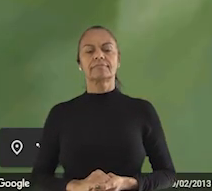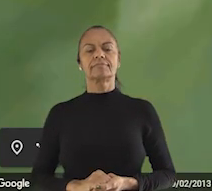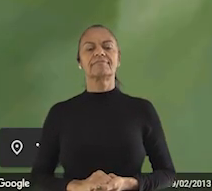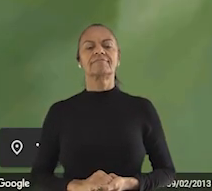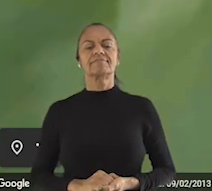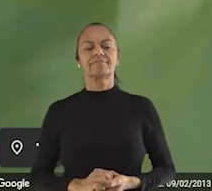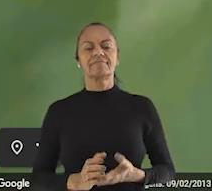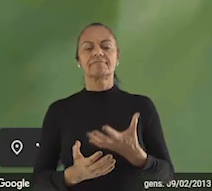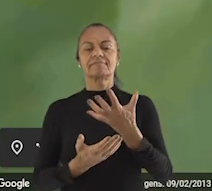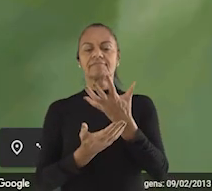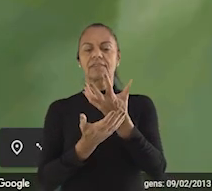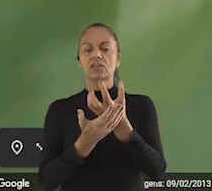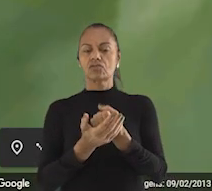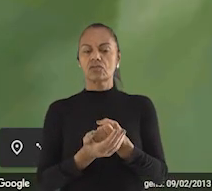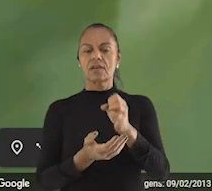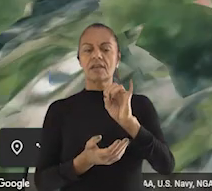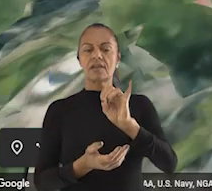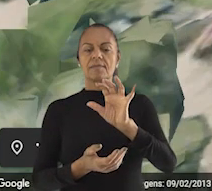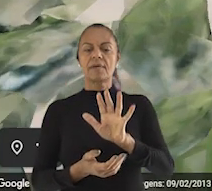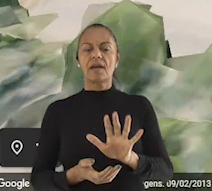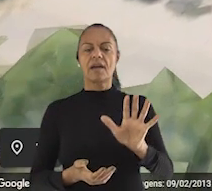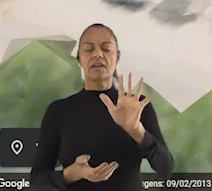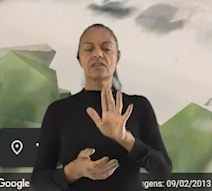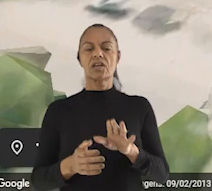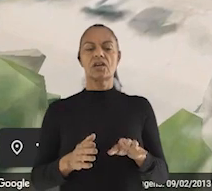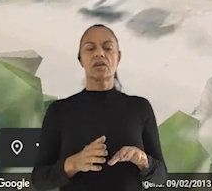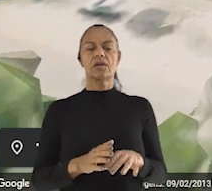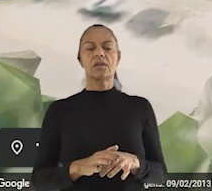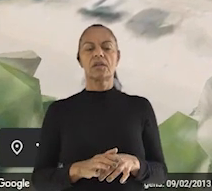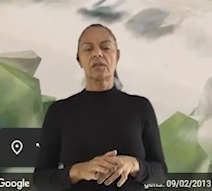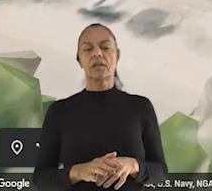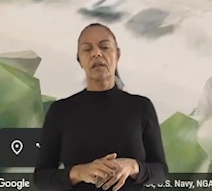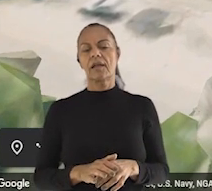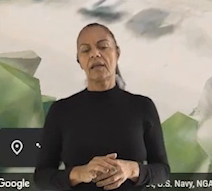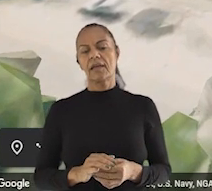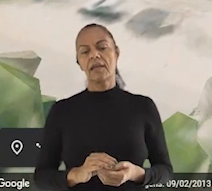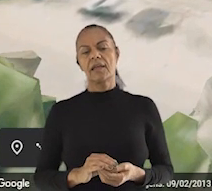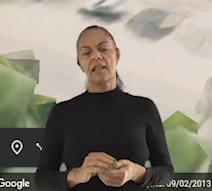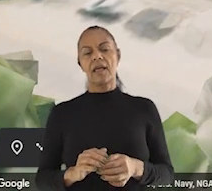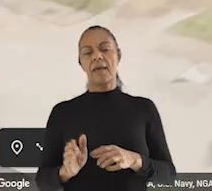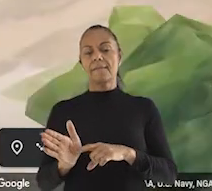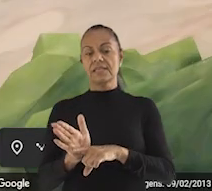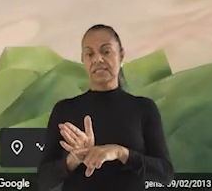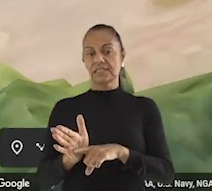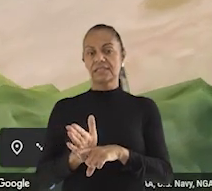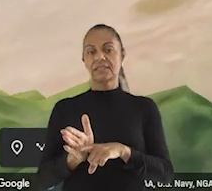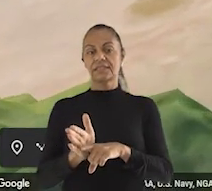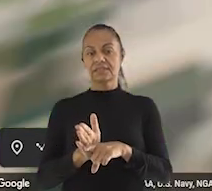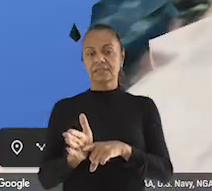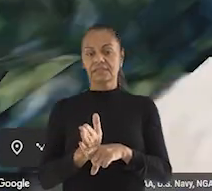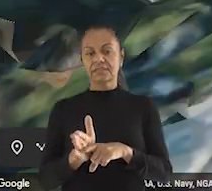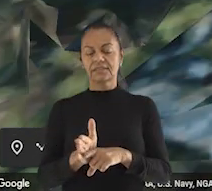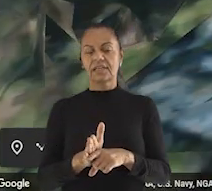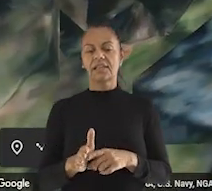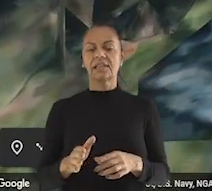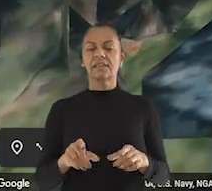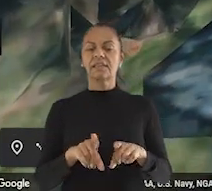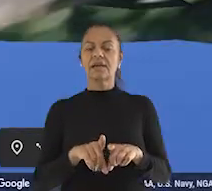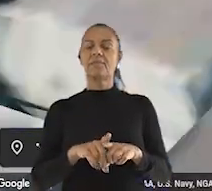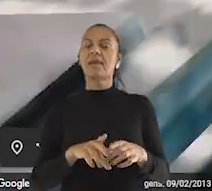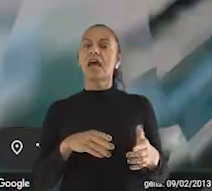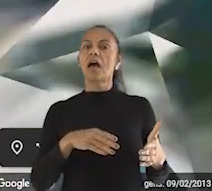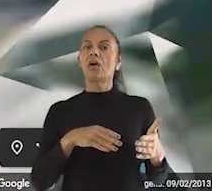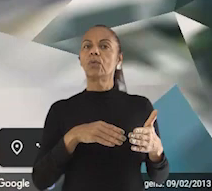Bom, baixou as imagens, ele chega na última pesquisa que você fez, e a